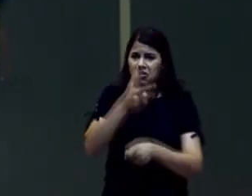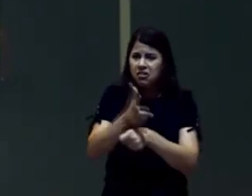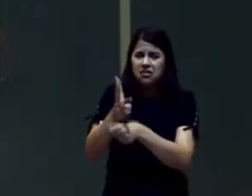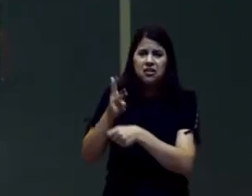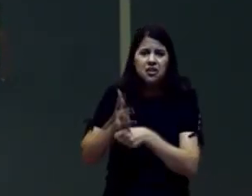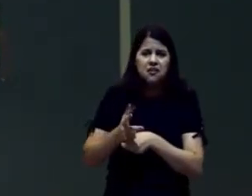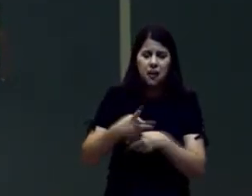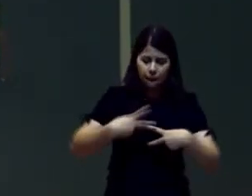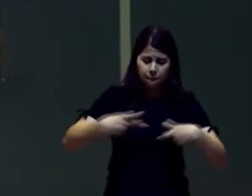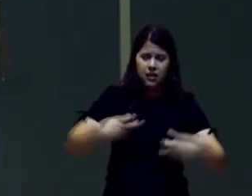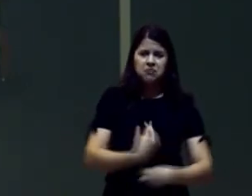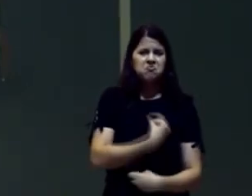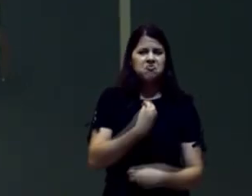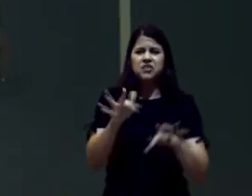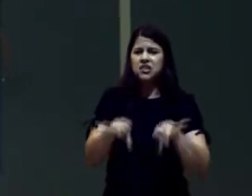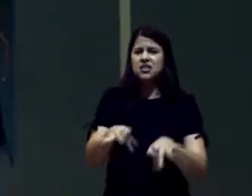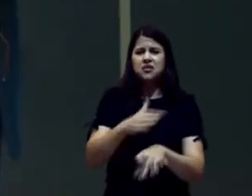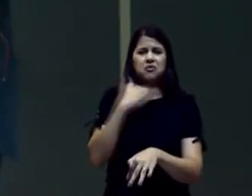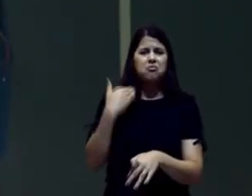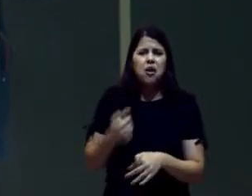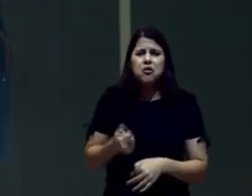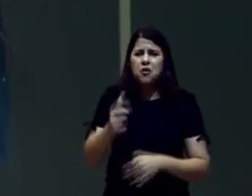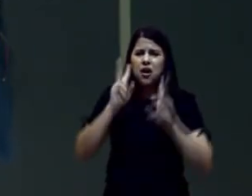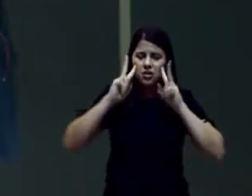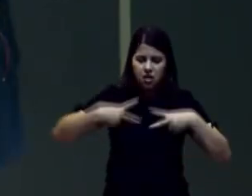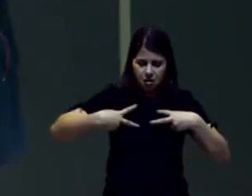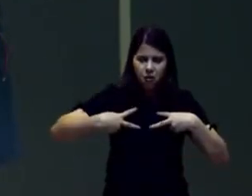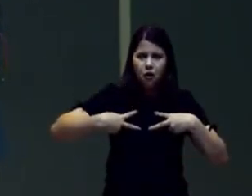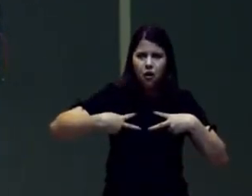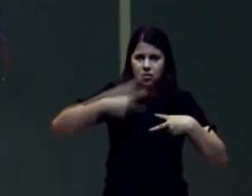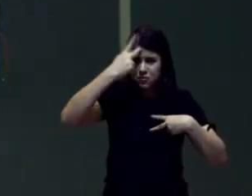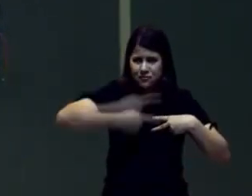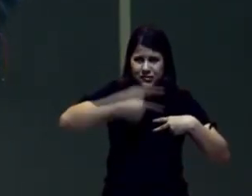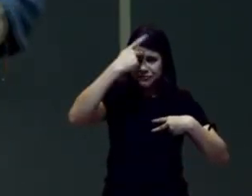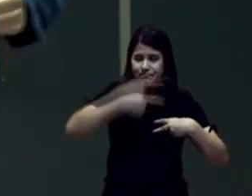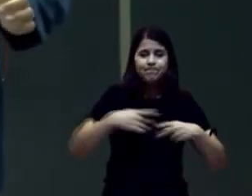enxergando a morte se aproximando, ele não olha para si.